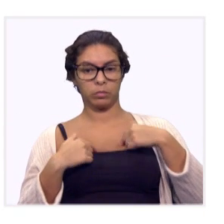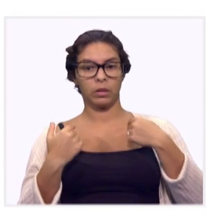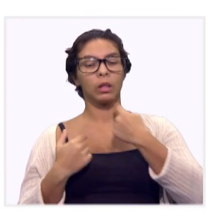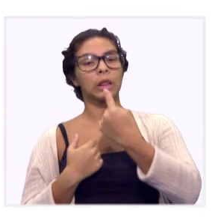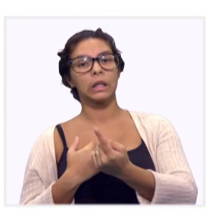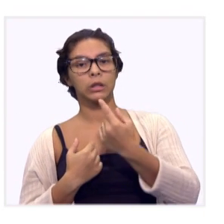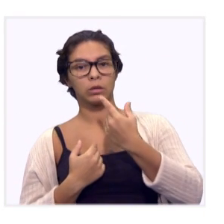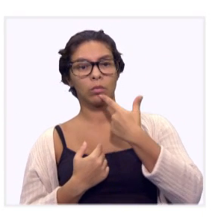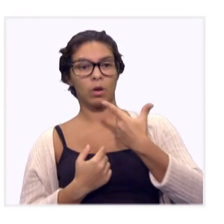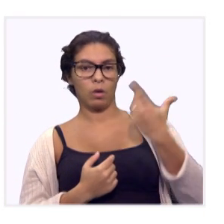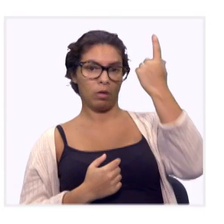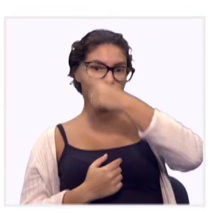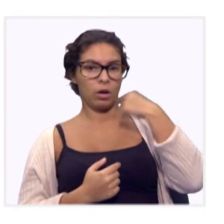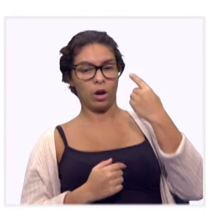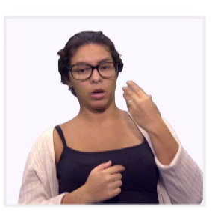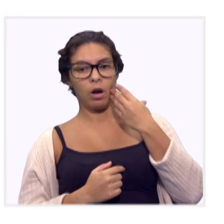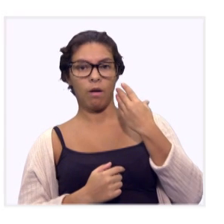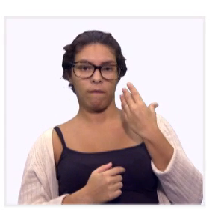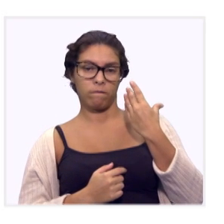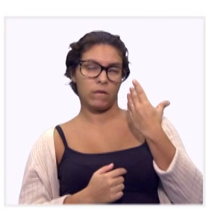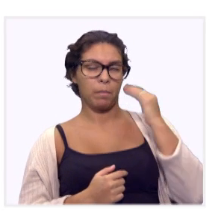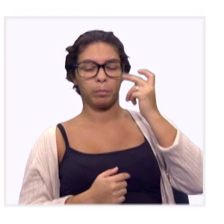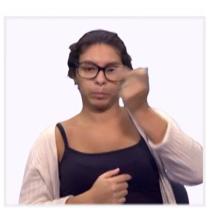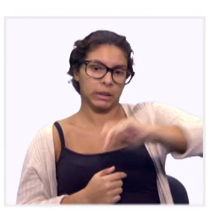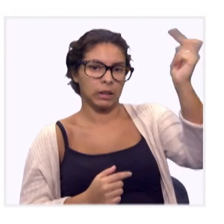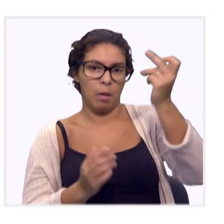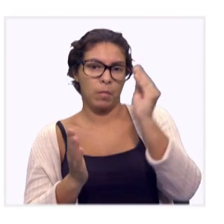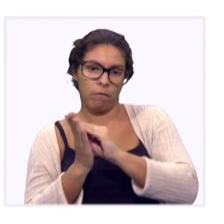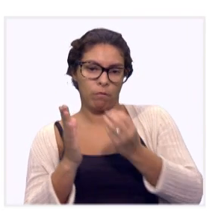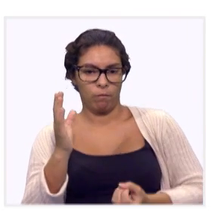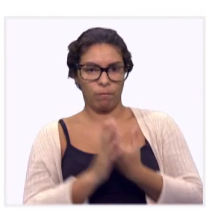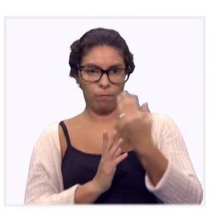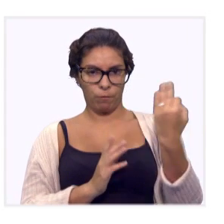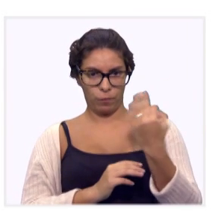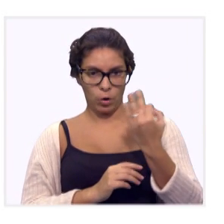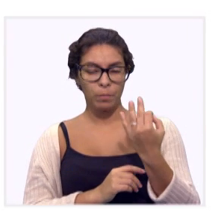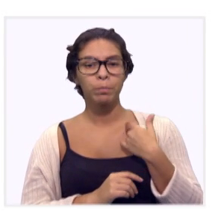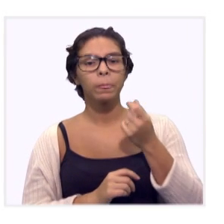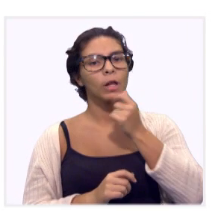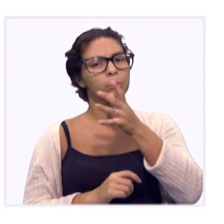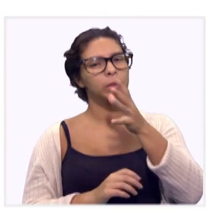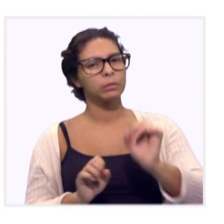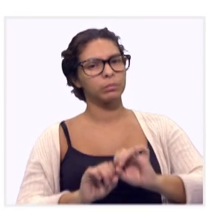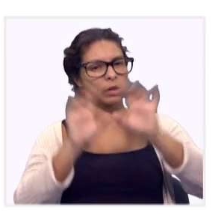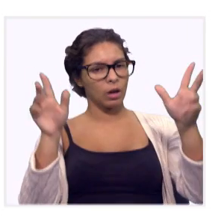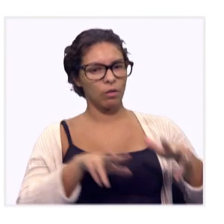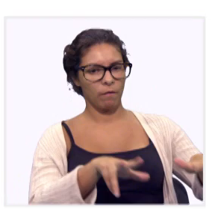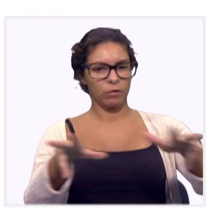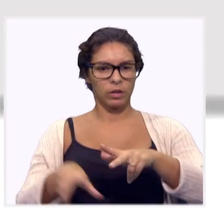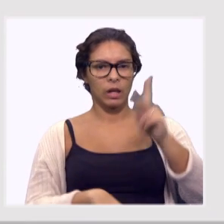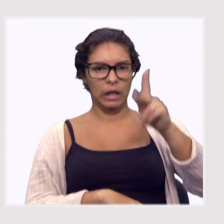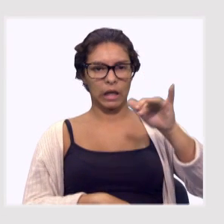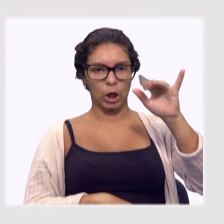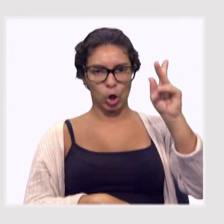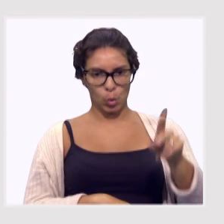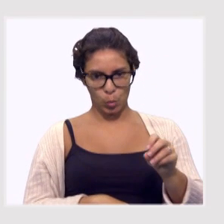morais garantem que o João vai ser reconhecido para sempre como autor do vídeo. Agora que já esclarecemos esta questão, vamos voltar